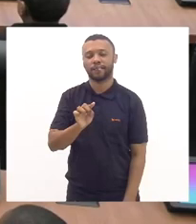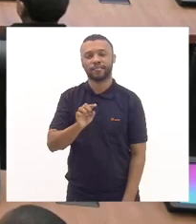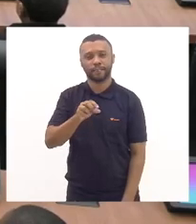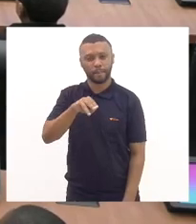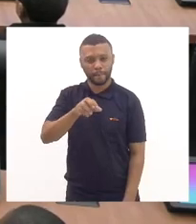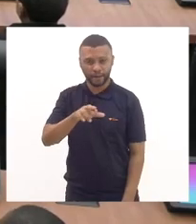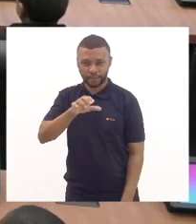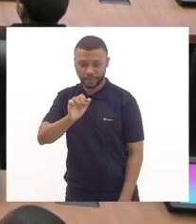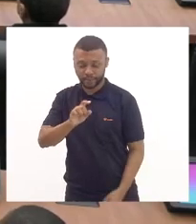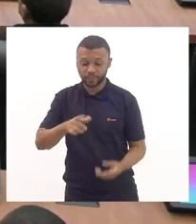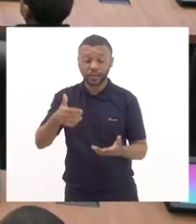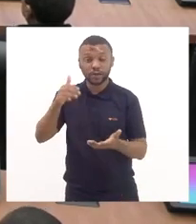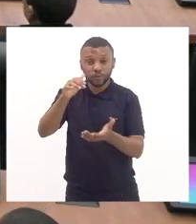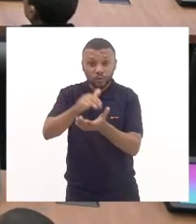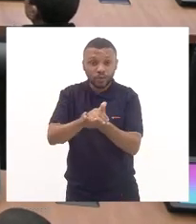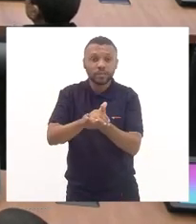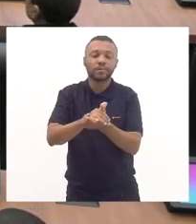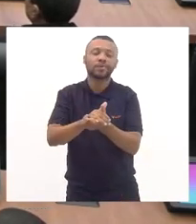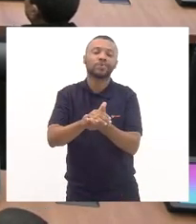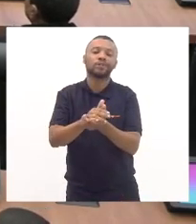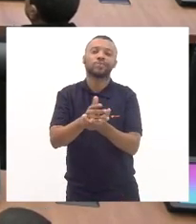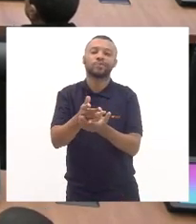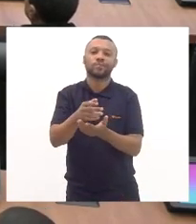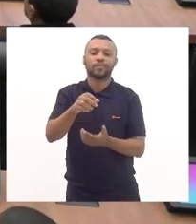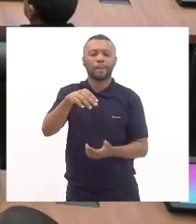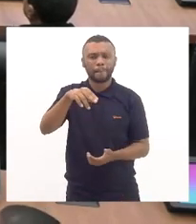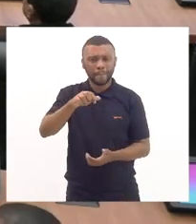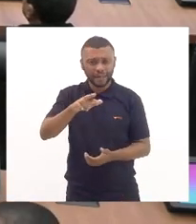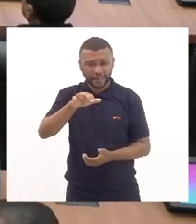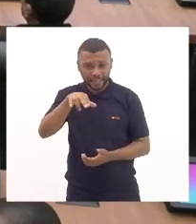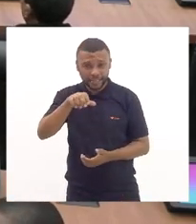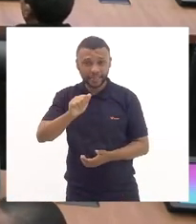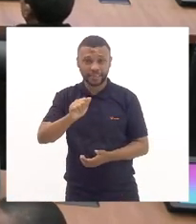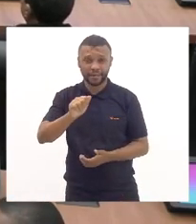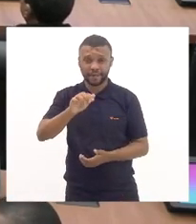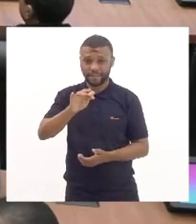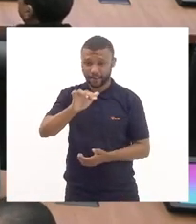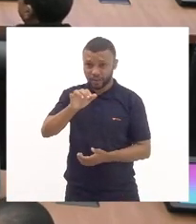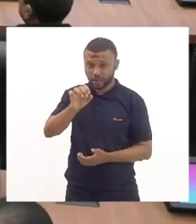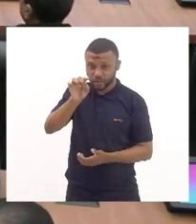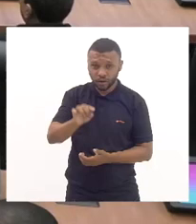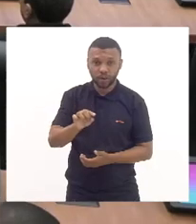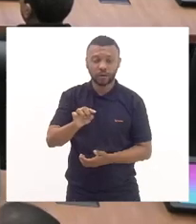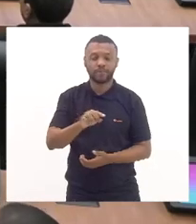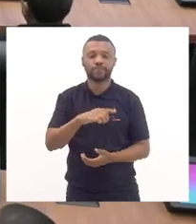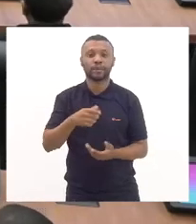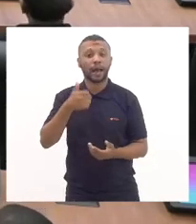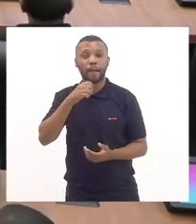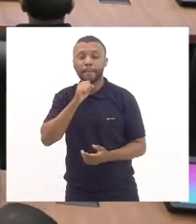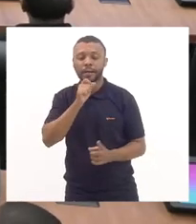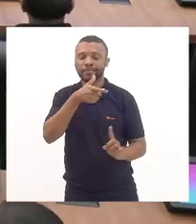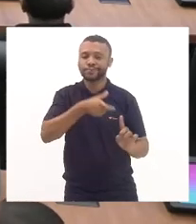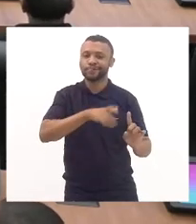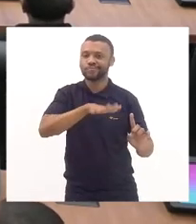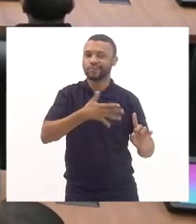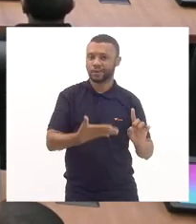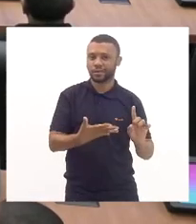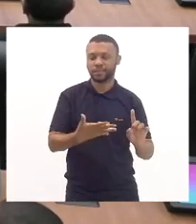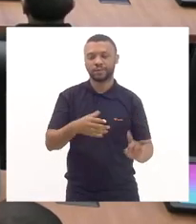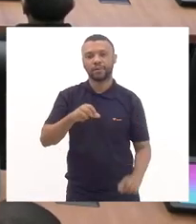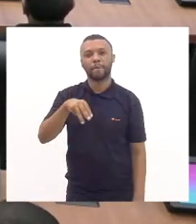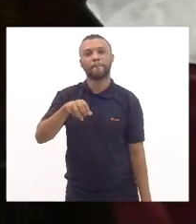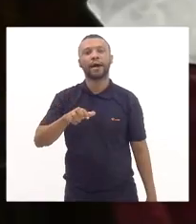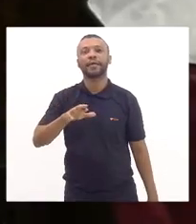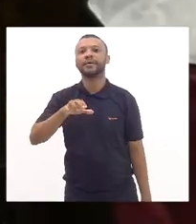esposa do doutor Alexandre Prado, Mariana Feijó Viana Prado, a mãe do doutor Alexandre Prado, Maria